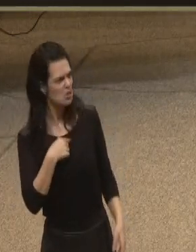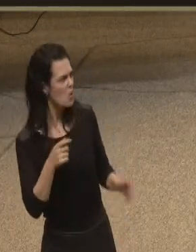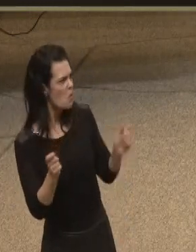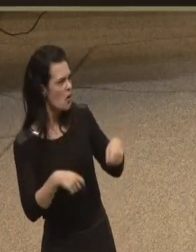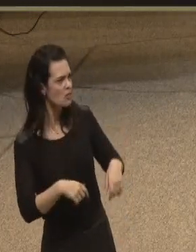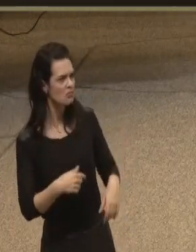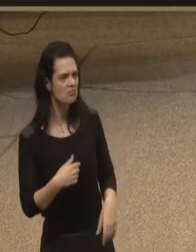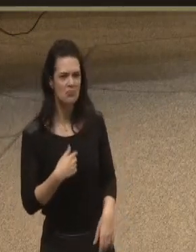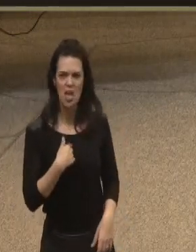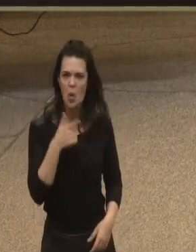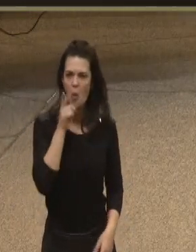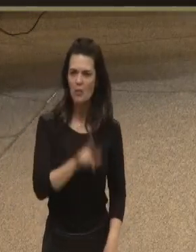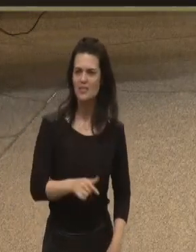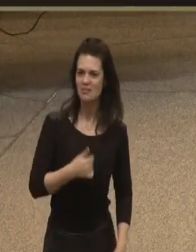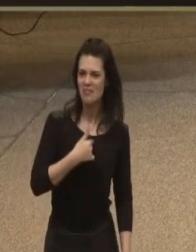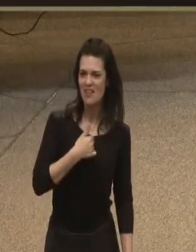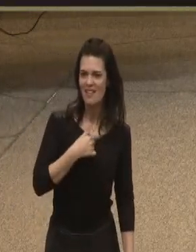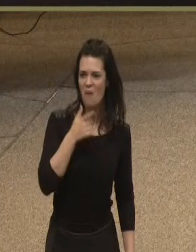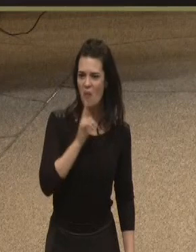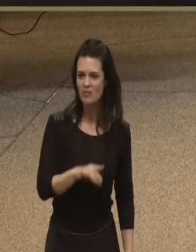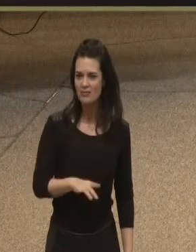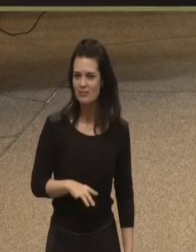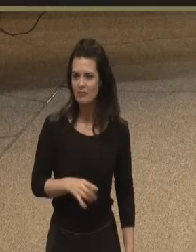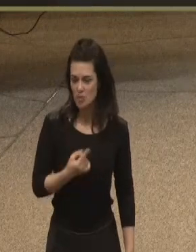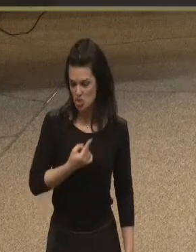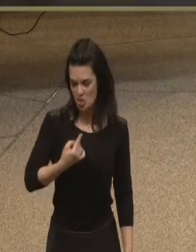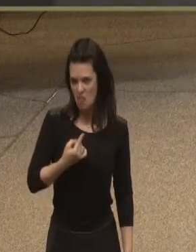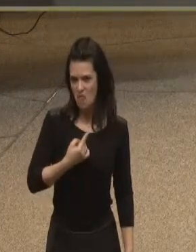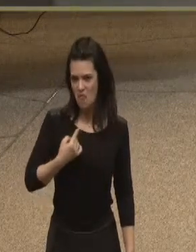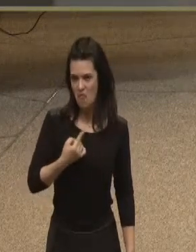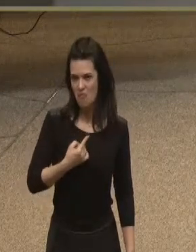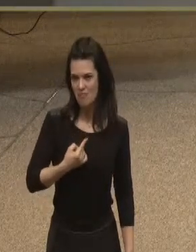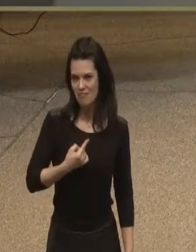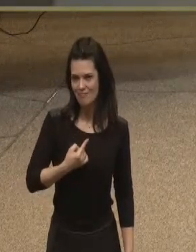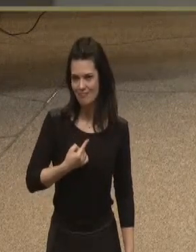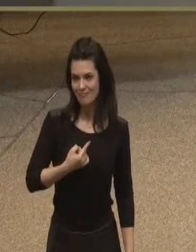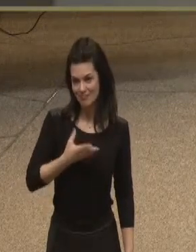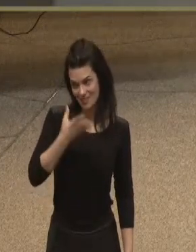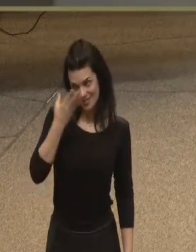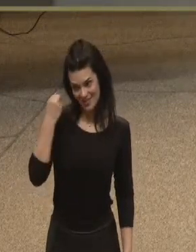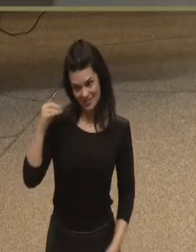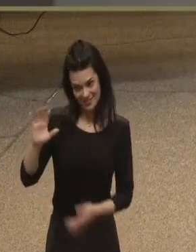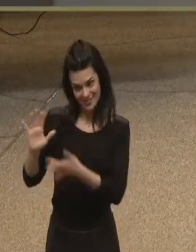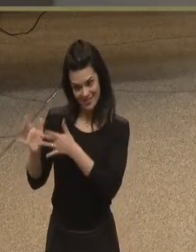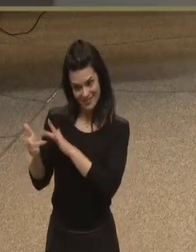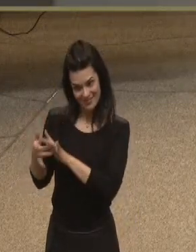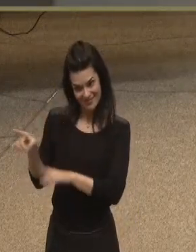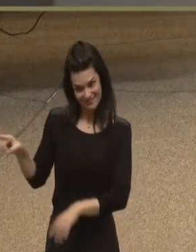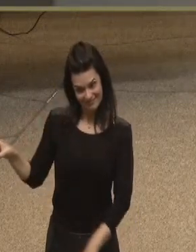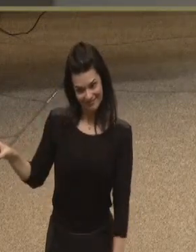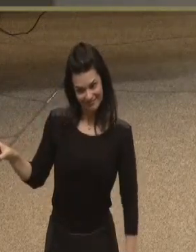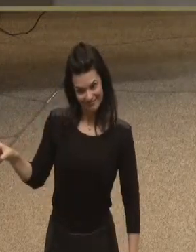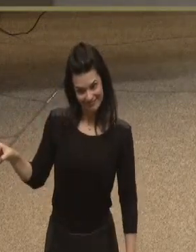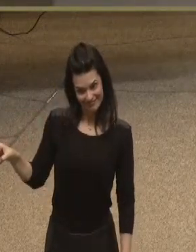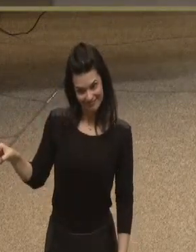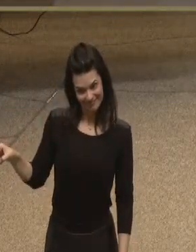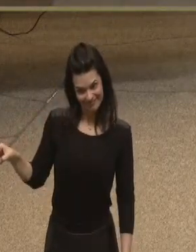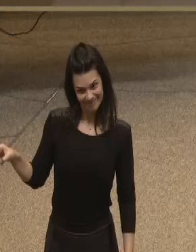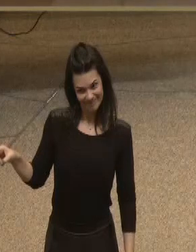não damos a devida atenção ao que Jesus já fez por nós. E aí é o fermento dos fariseus na nossa